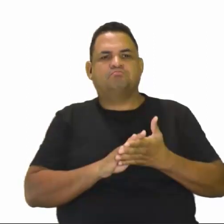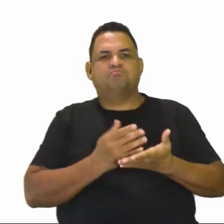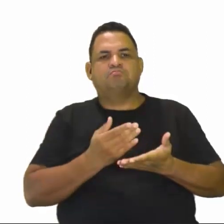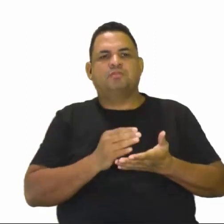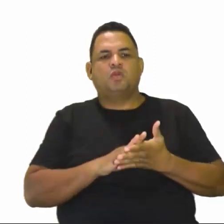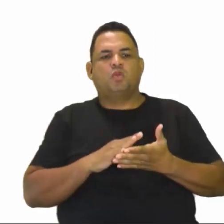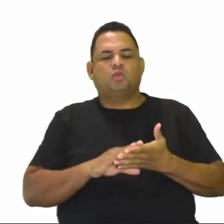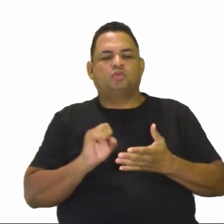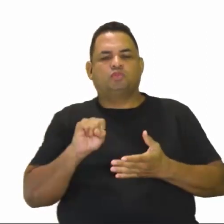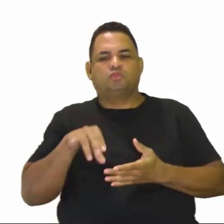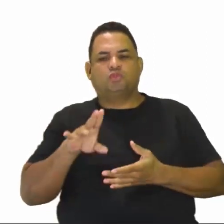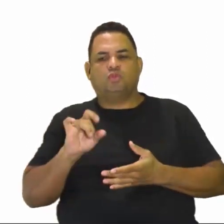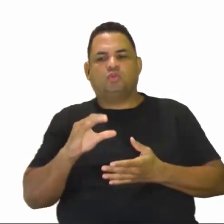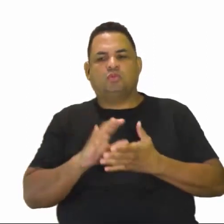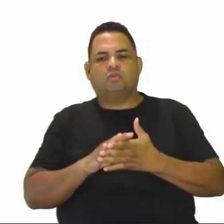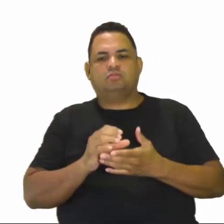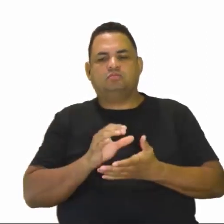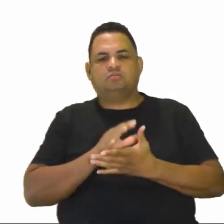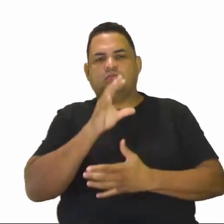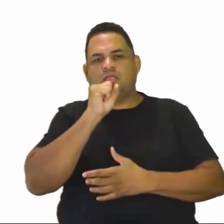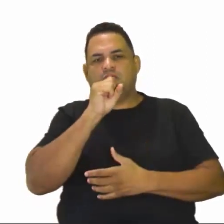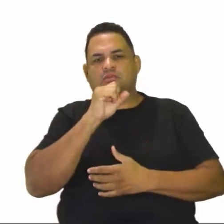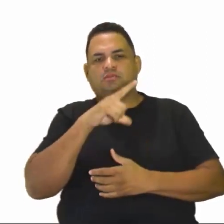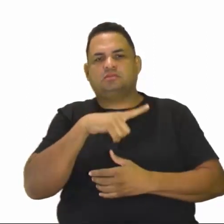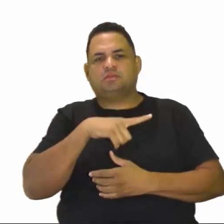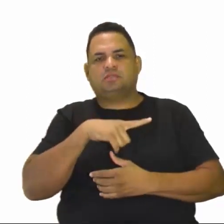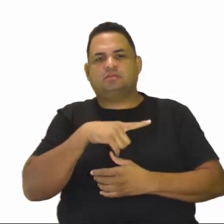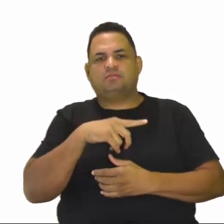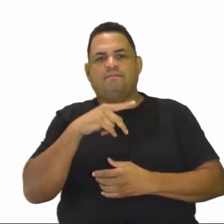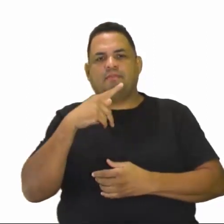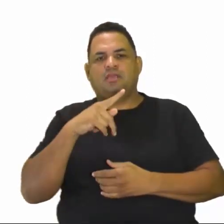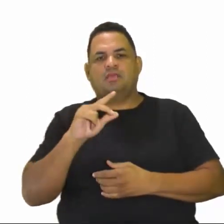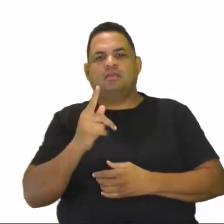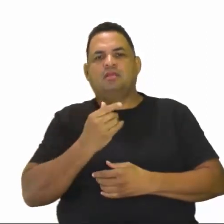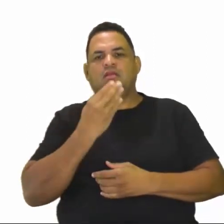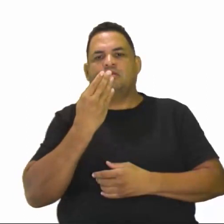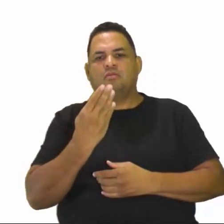de suco de laranja possui pH igual a 4.